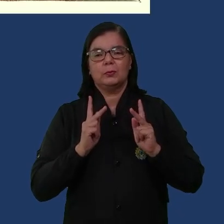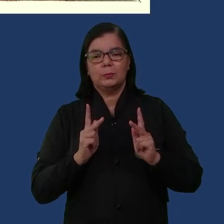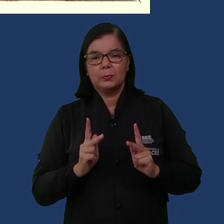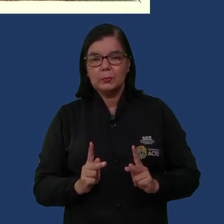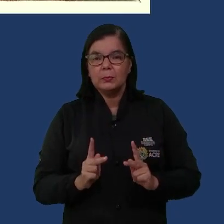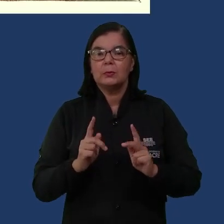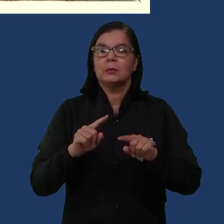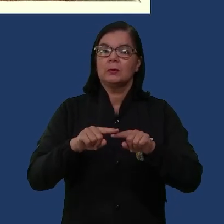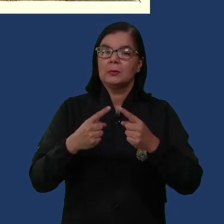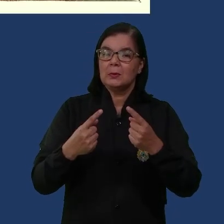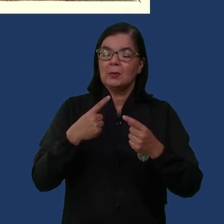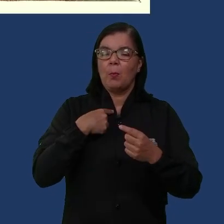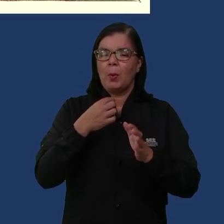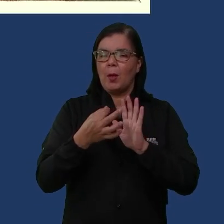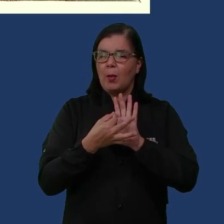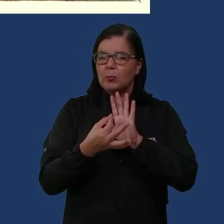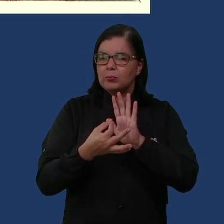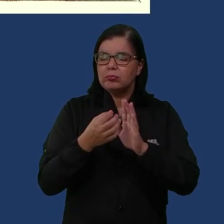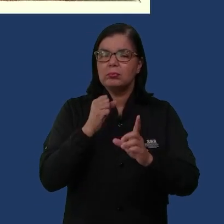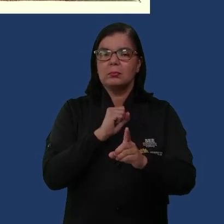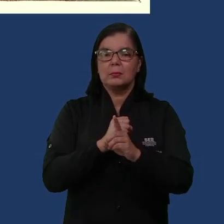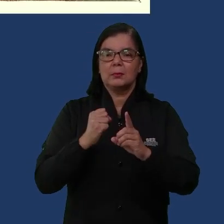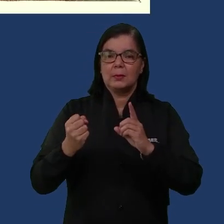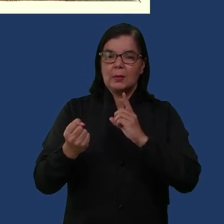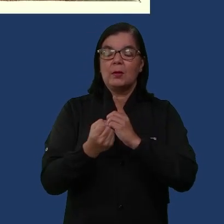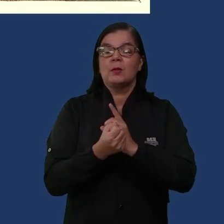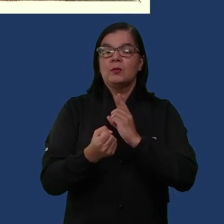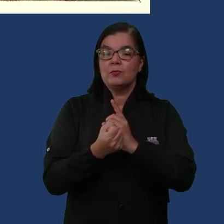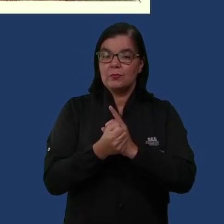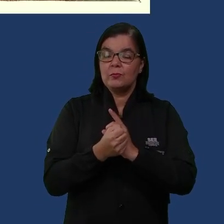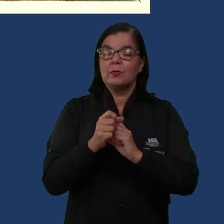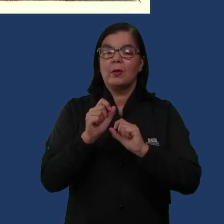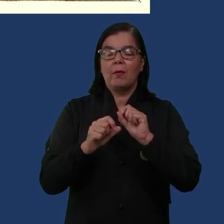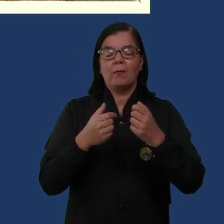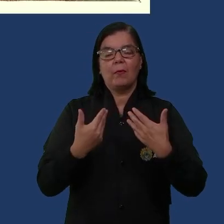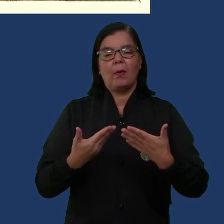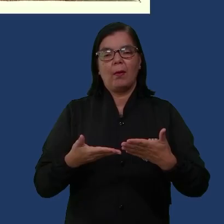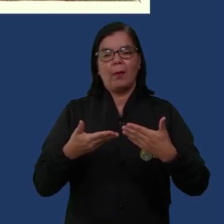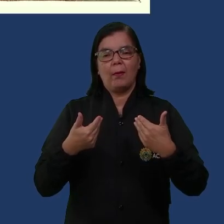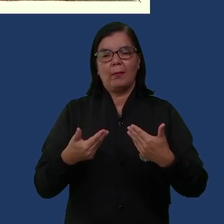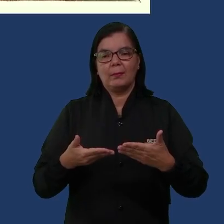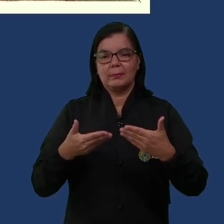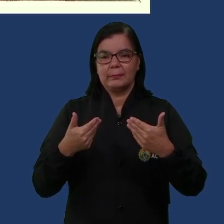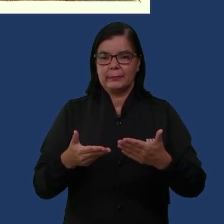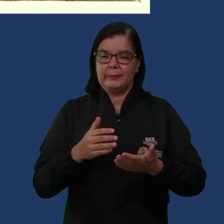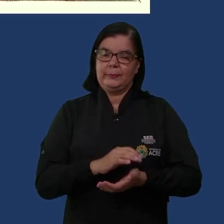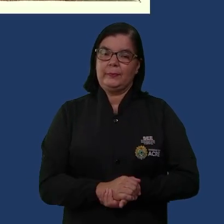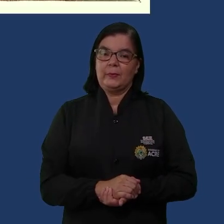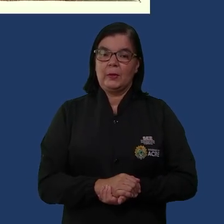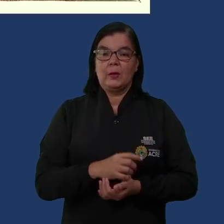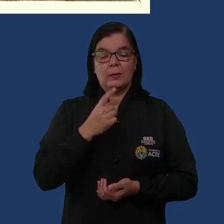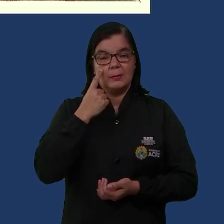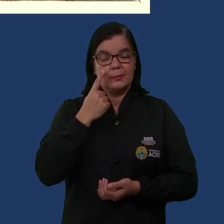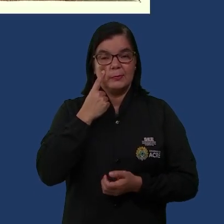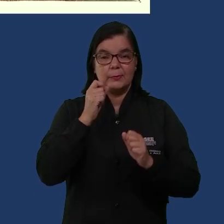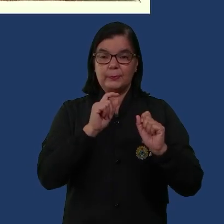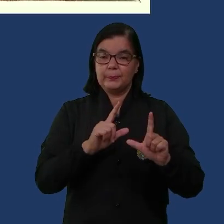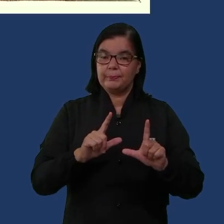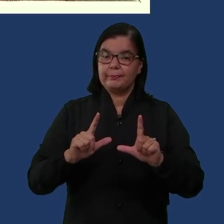comportamentos, oferecendo críticas sociais de forma leve, tá bom? Então vamos